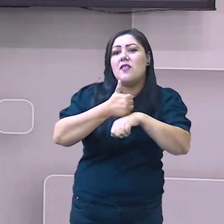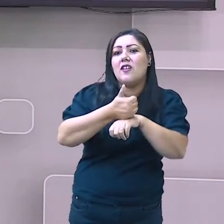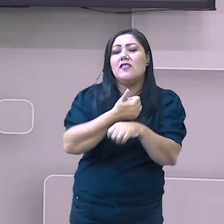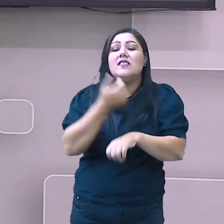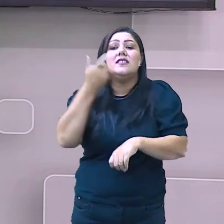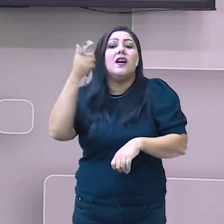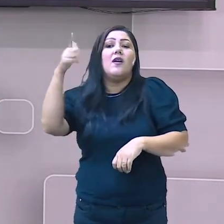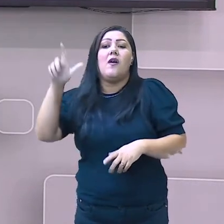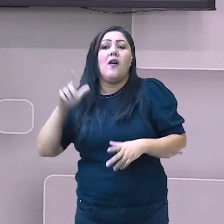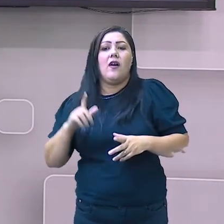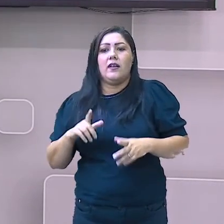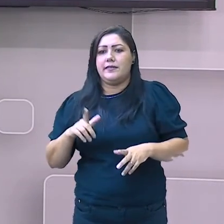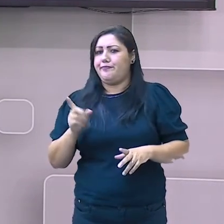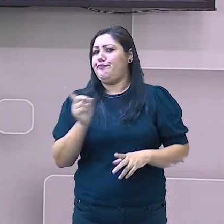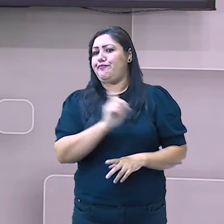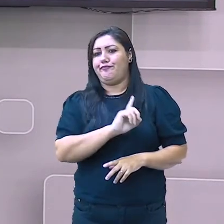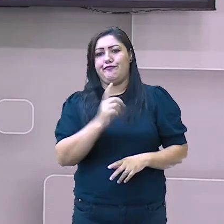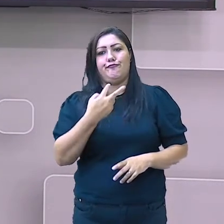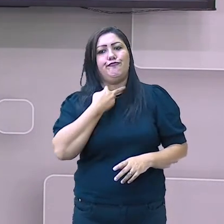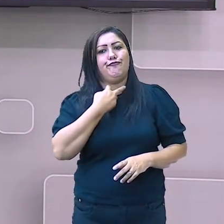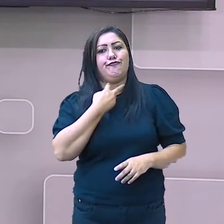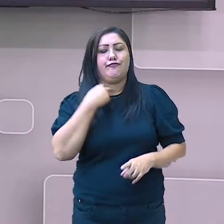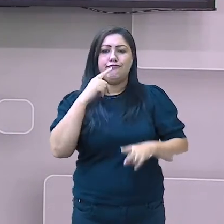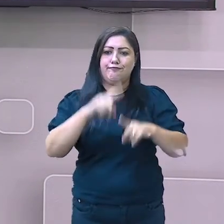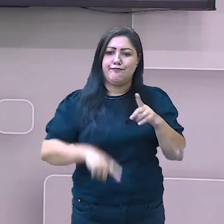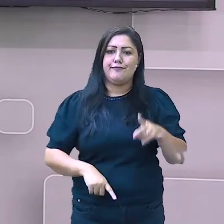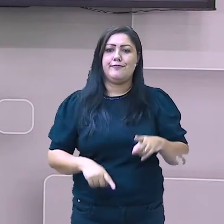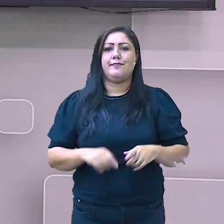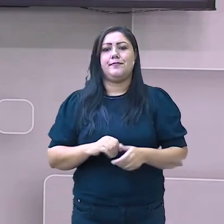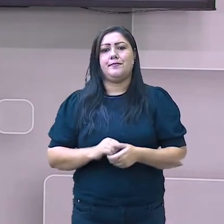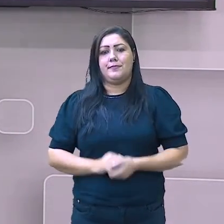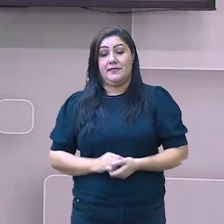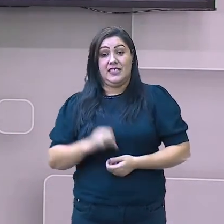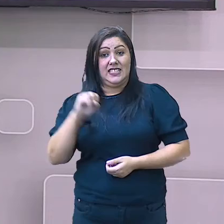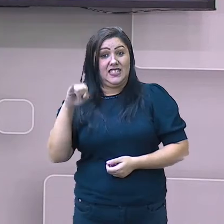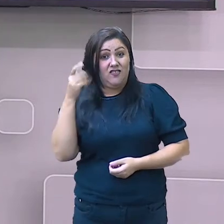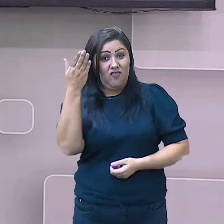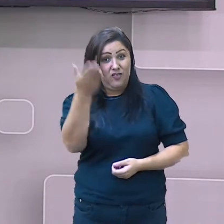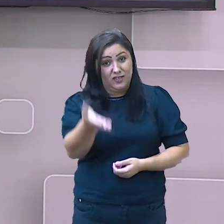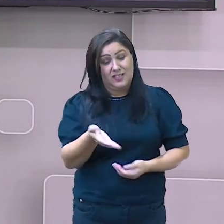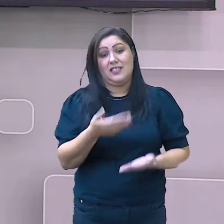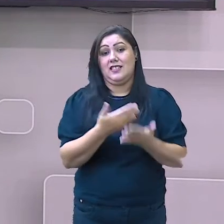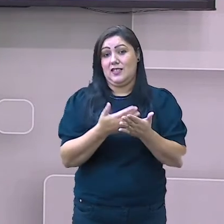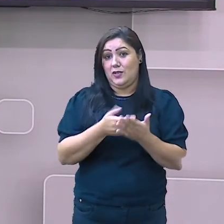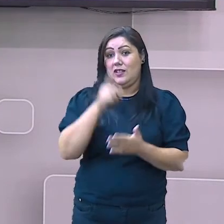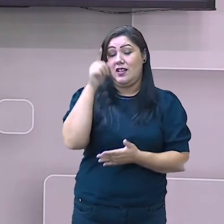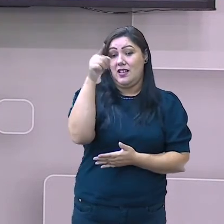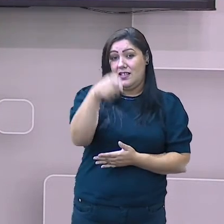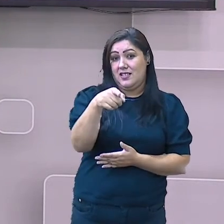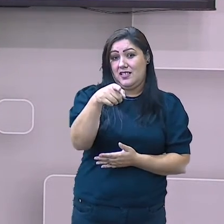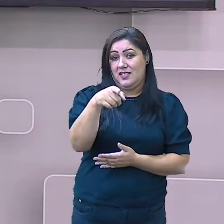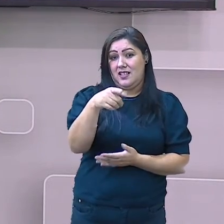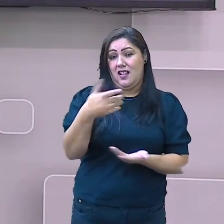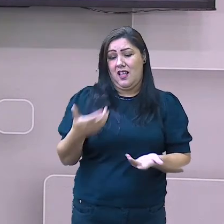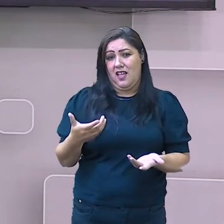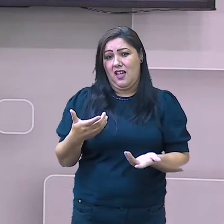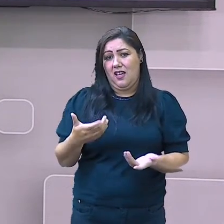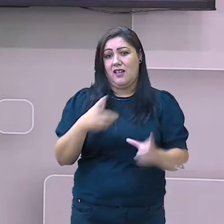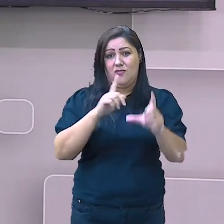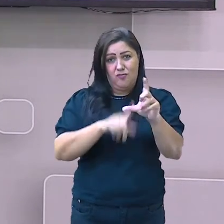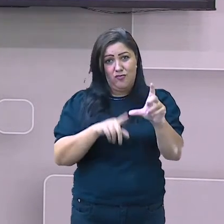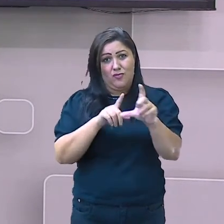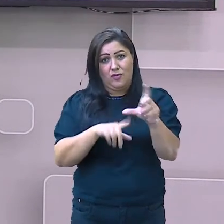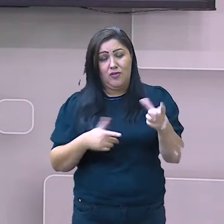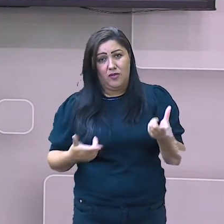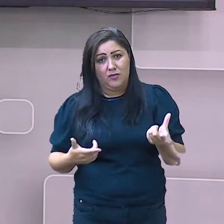estudasse nessa época e nesse sistema político, comunismo ou socialismo, principalmente o